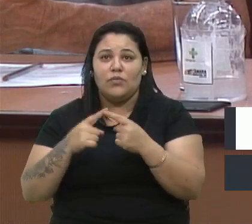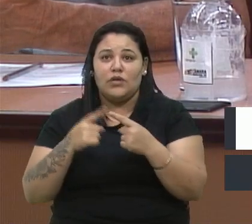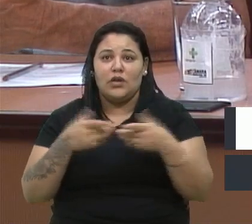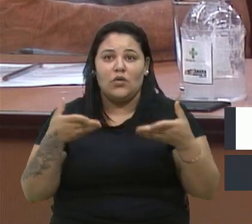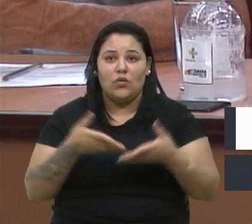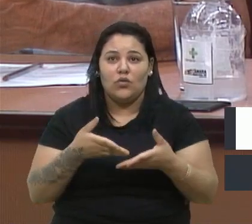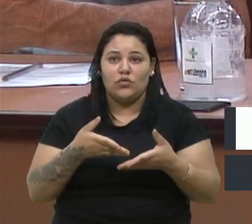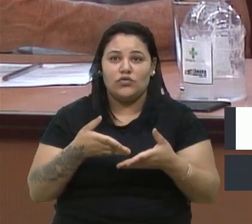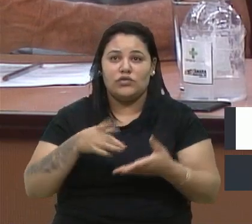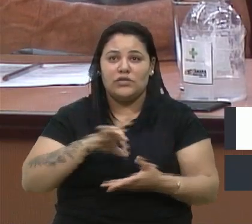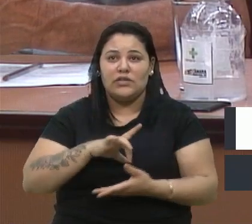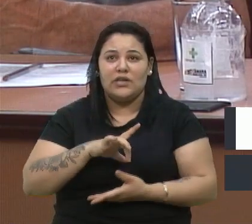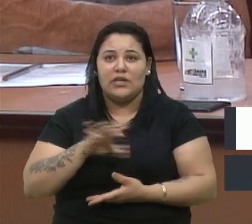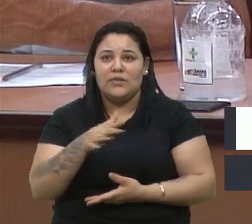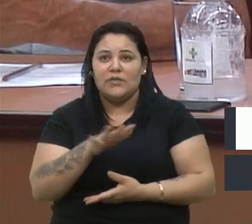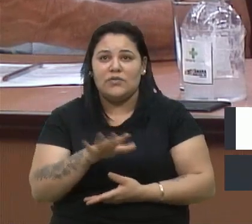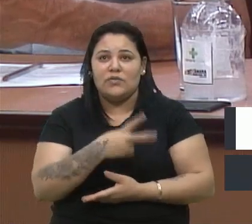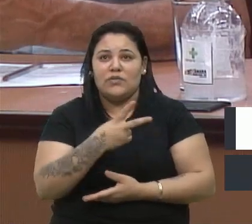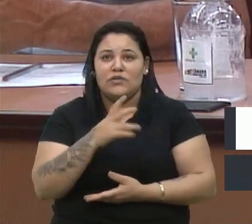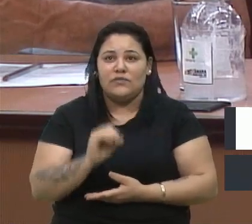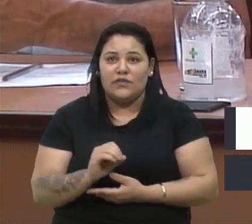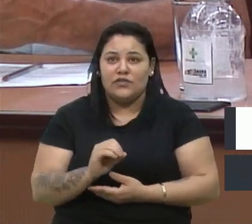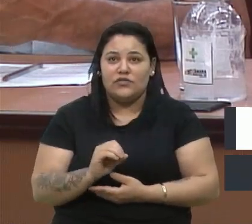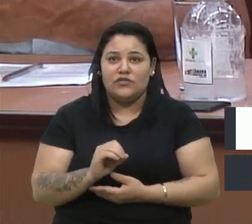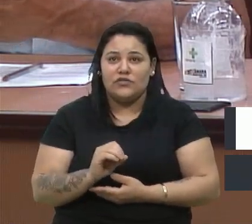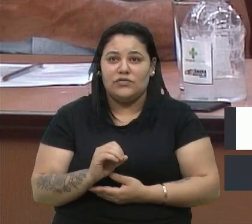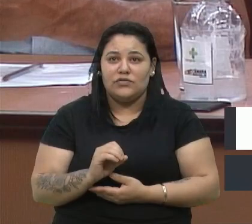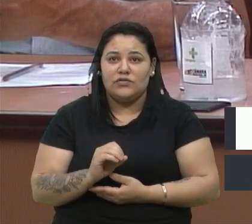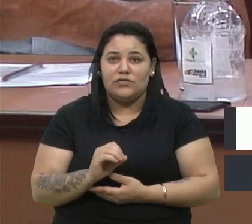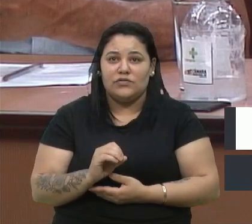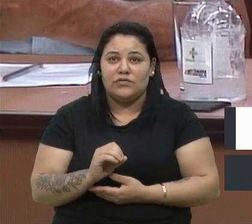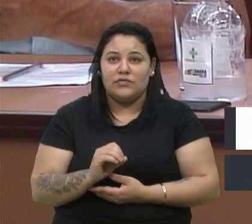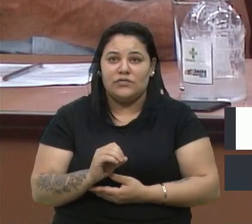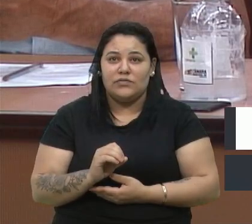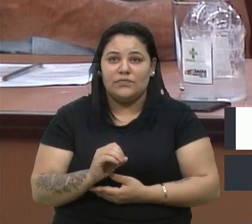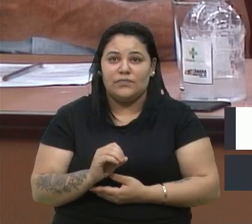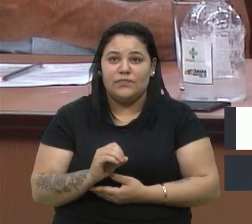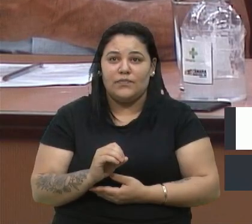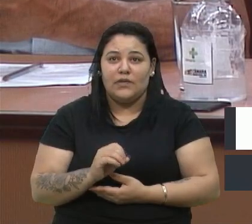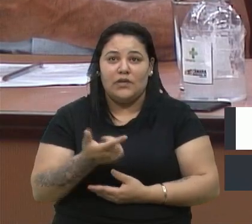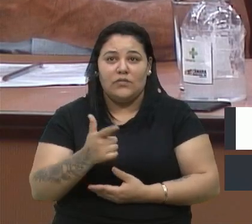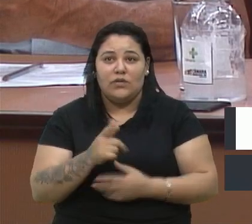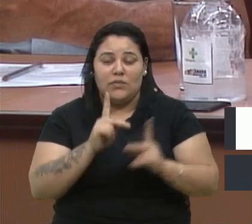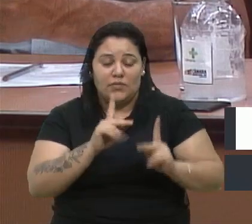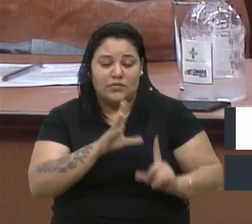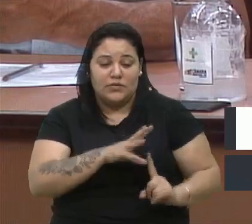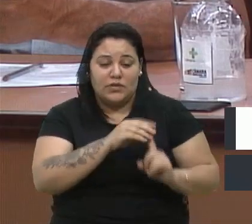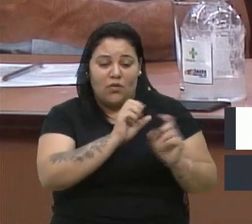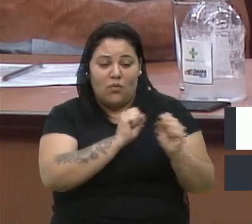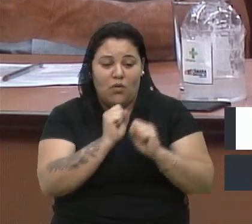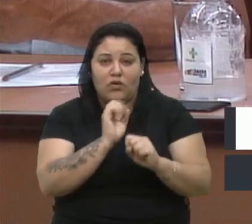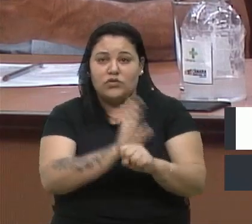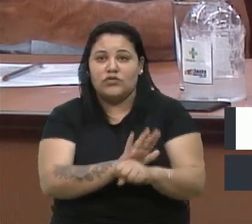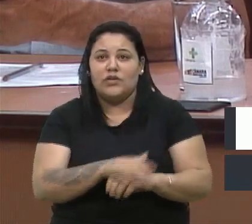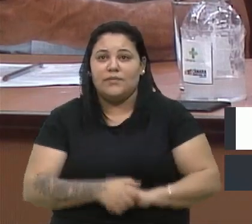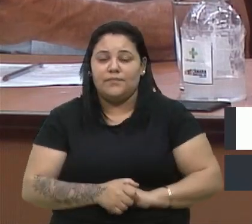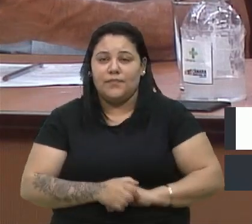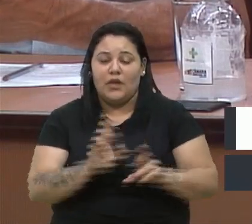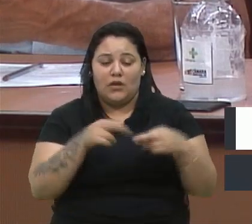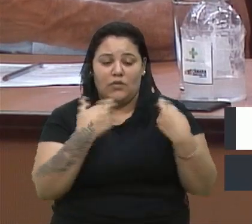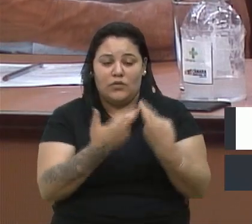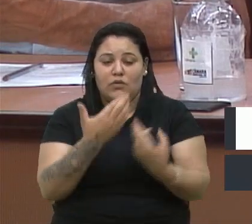nós temos que acho que umas 20, e a gente não tem alguém de referência dentro do parlamento que possa nos auxiliar em audiências